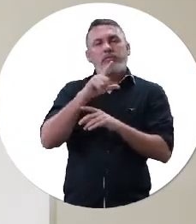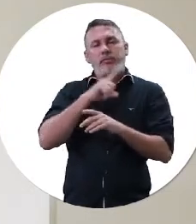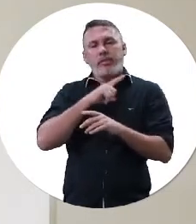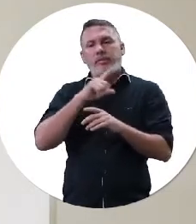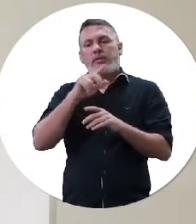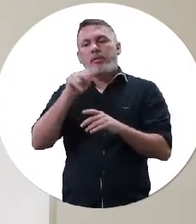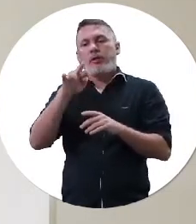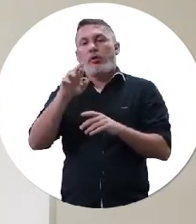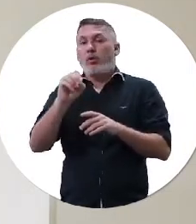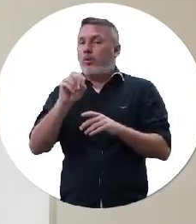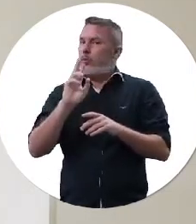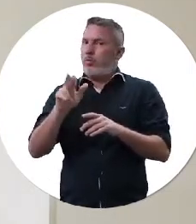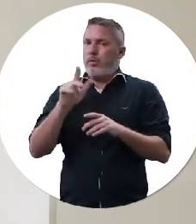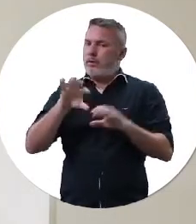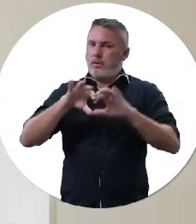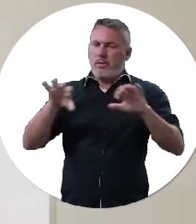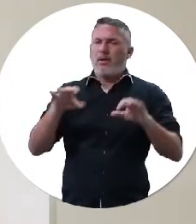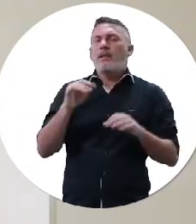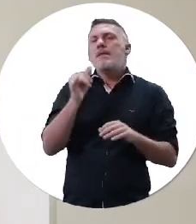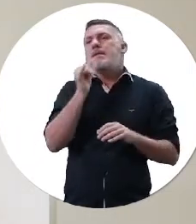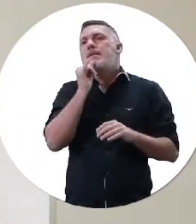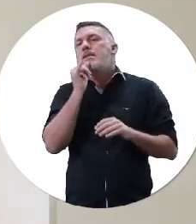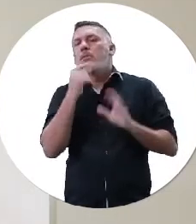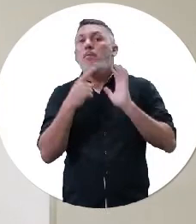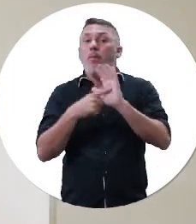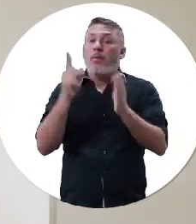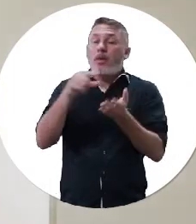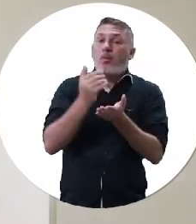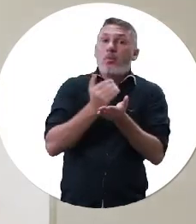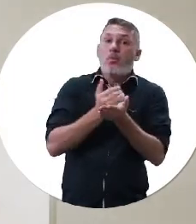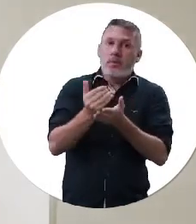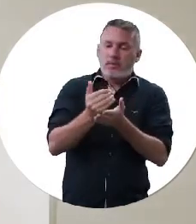Nitro mais terminação